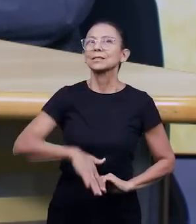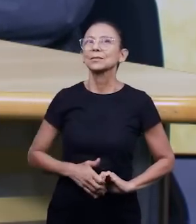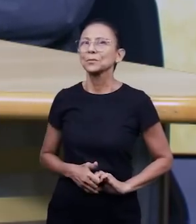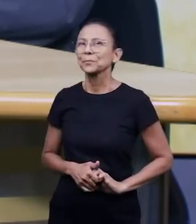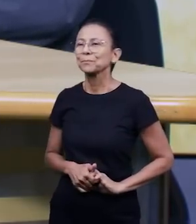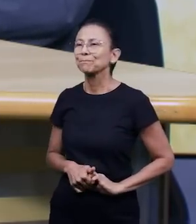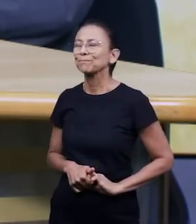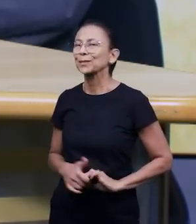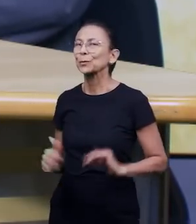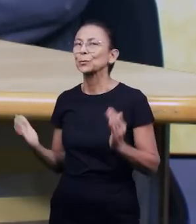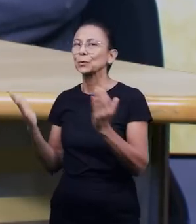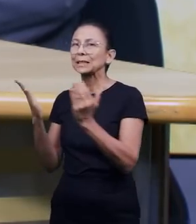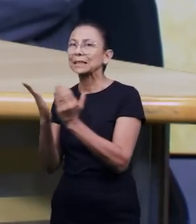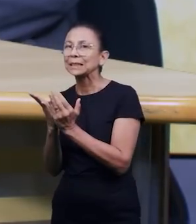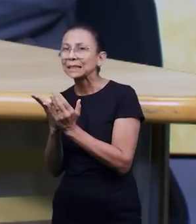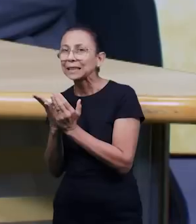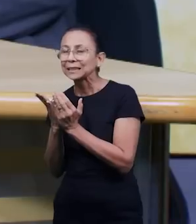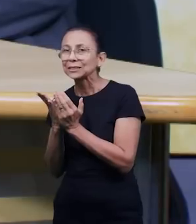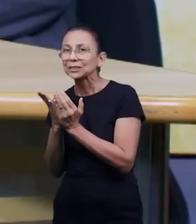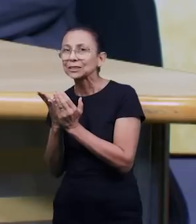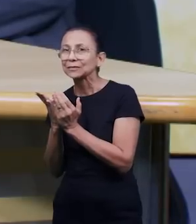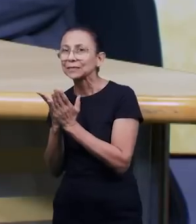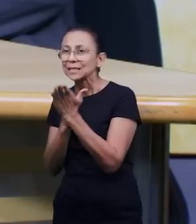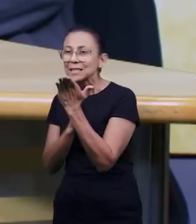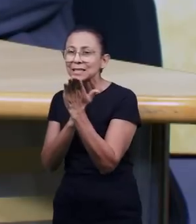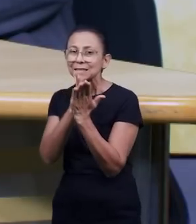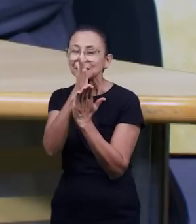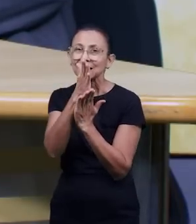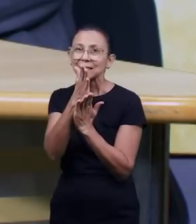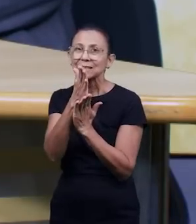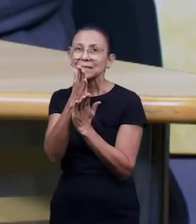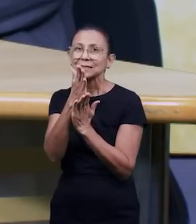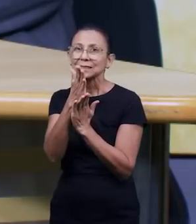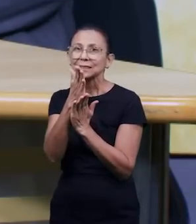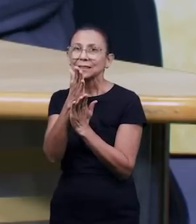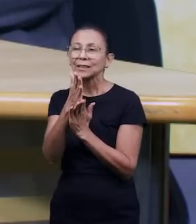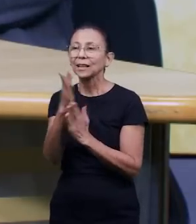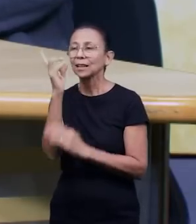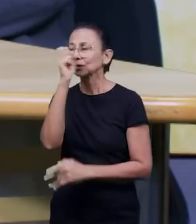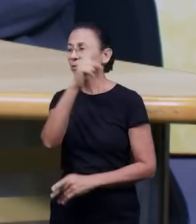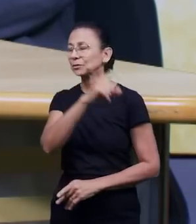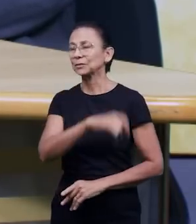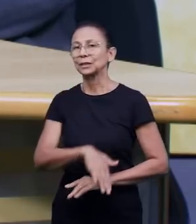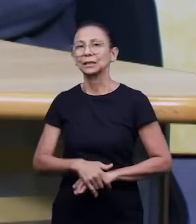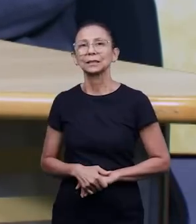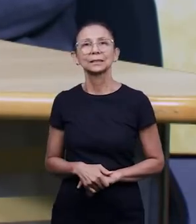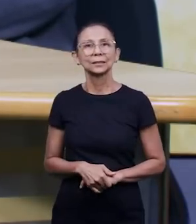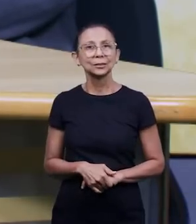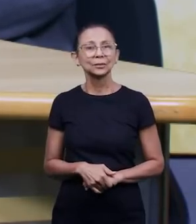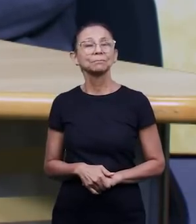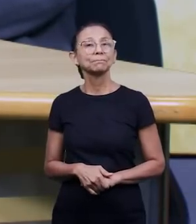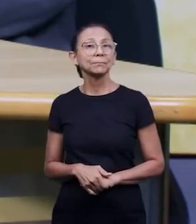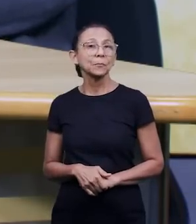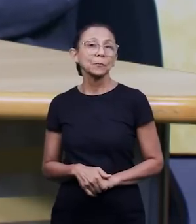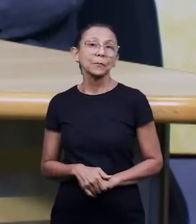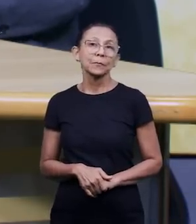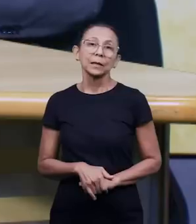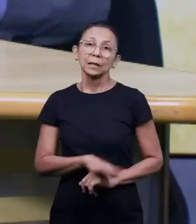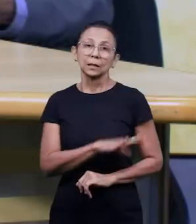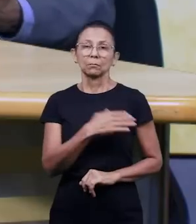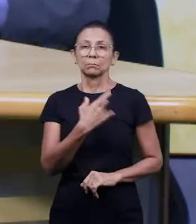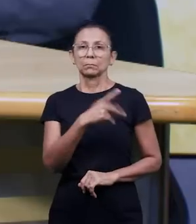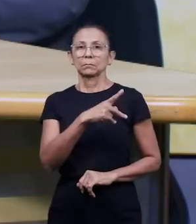quê? Porque às vezes a mãe, entendeu? Não quer saber da orientação do pastor, que o pastor não sabe isso, que o pastor